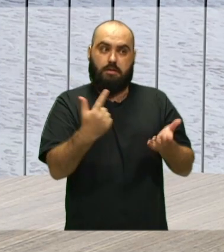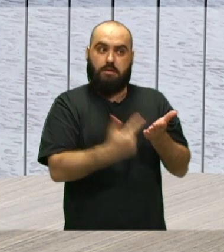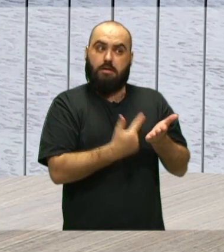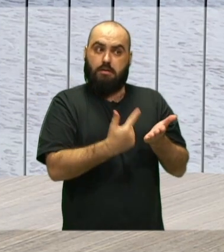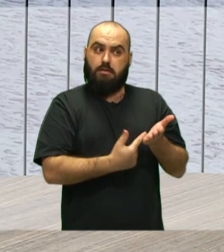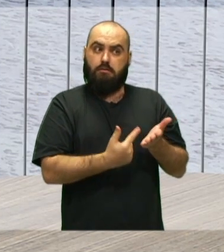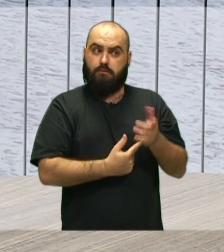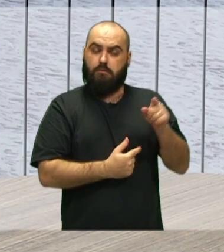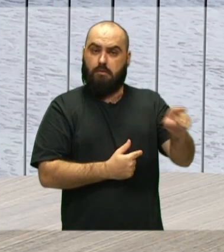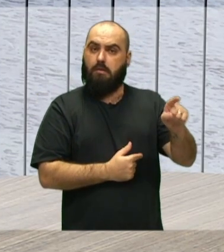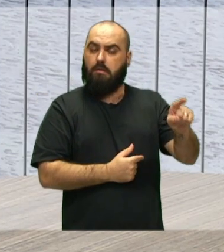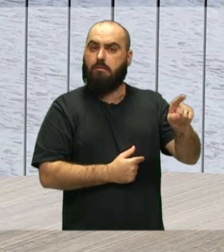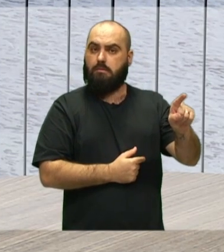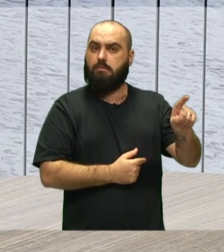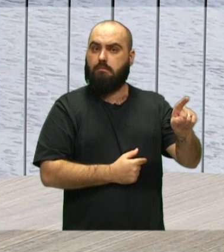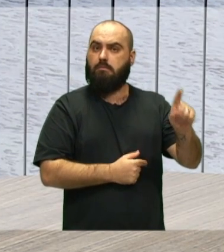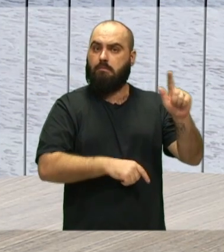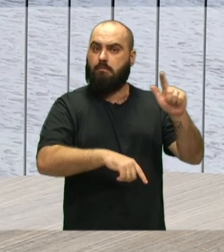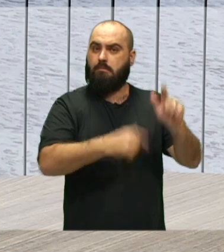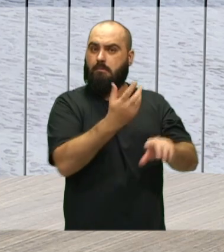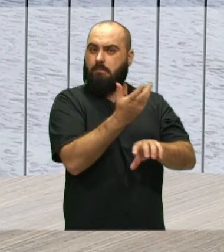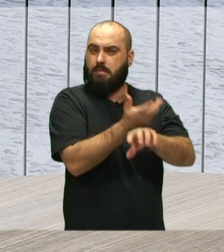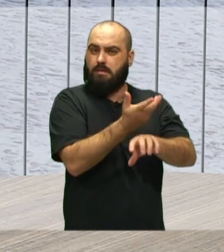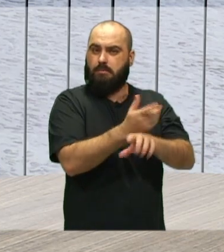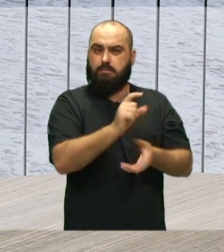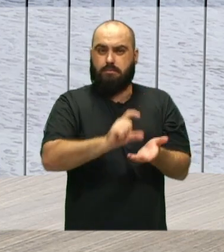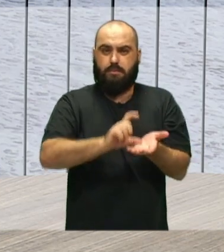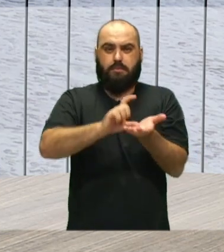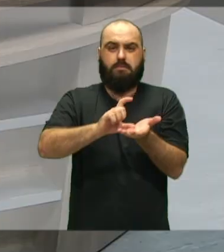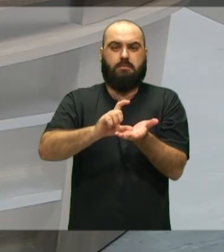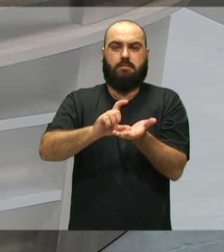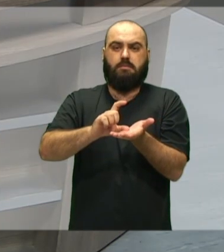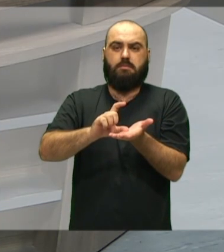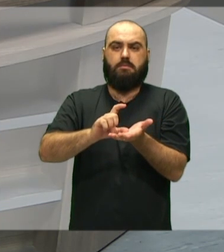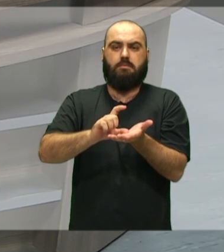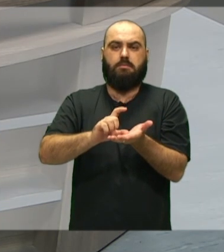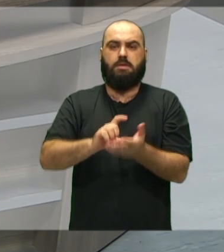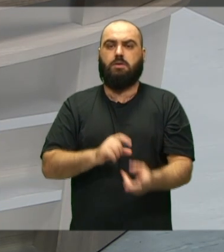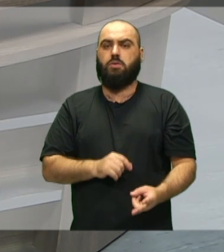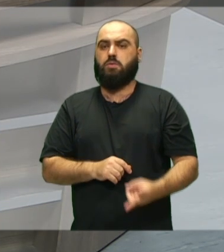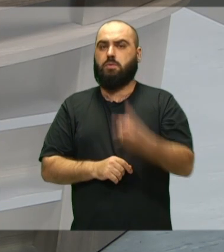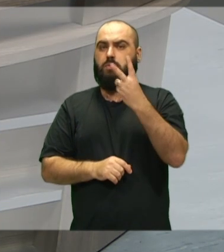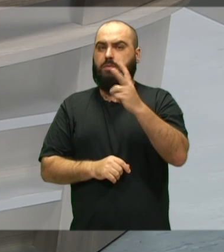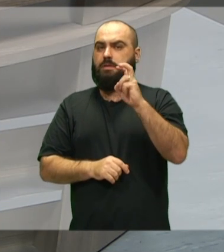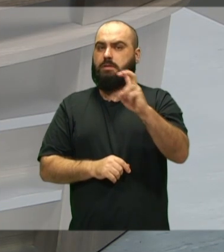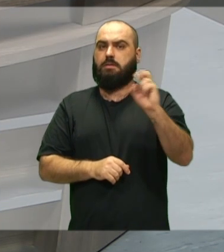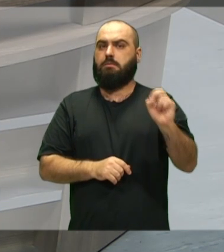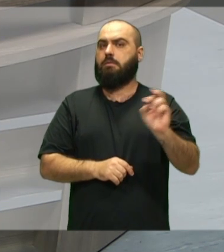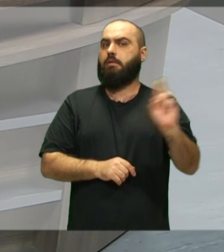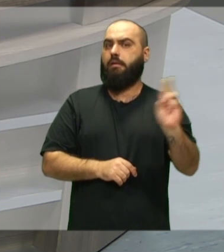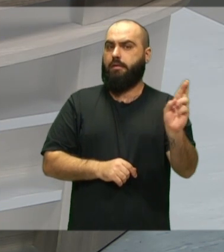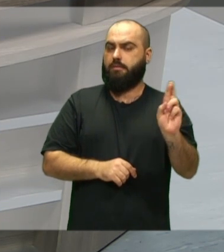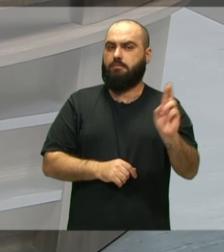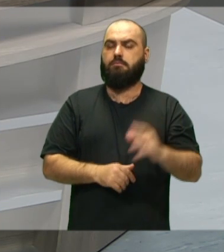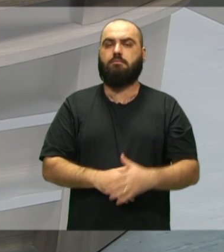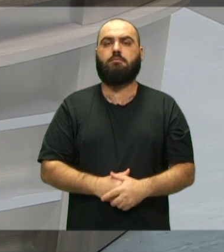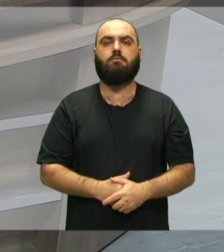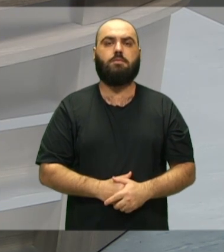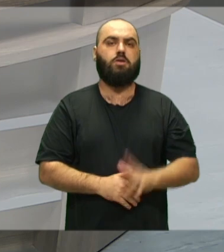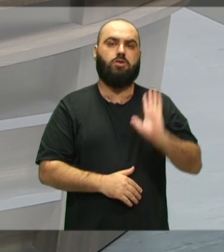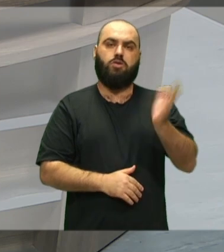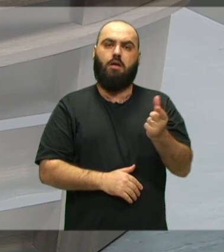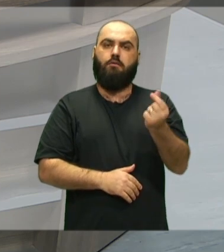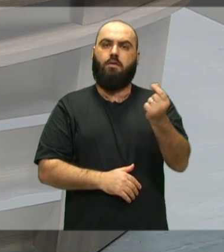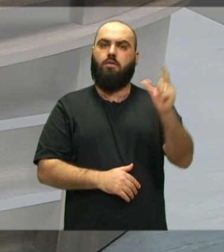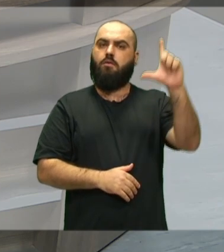aí, ainda mais dessa grossura, vai girar na faixa de R$250 por aí. Então, eu já fiz um preço